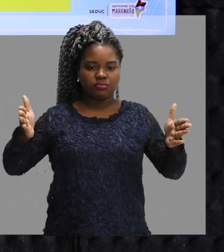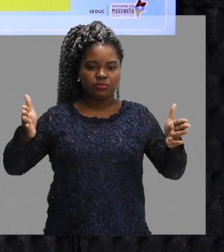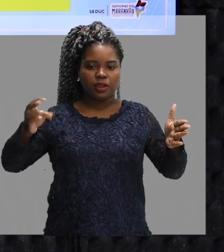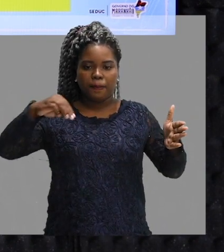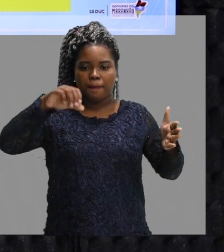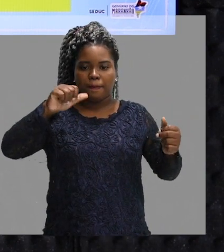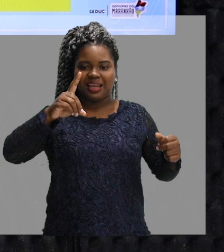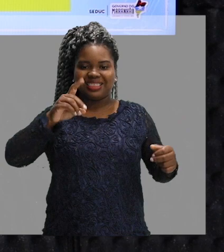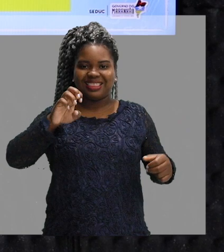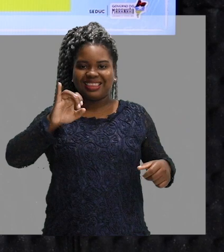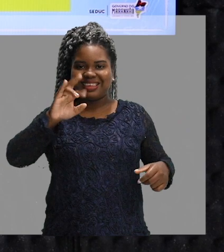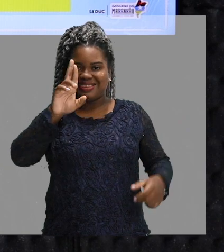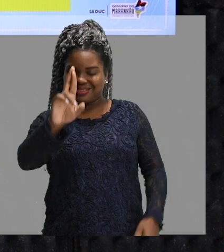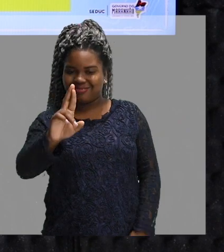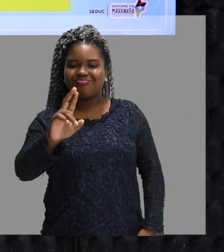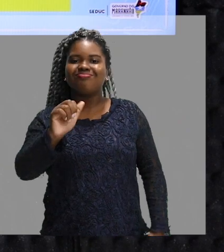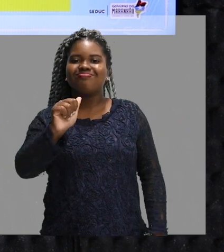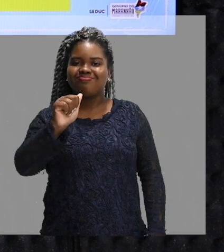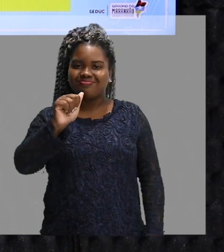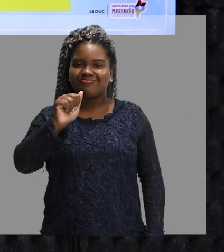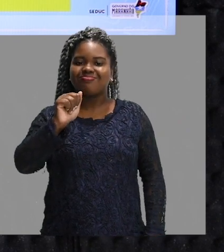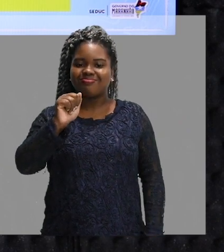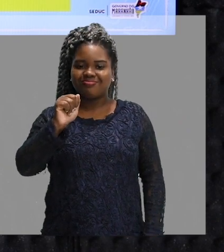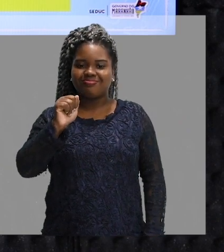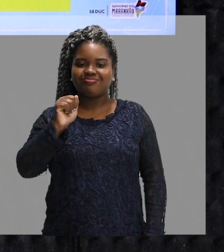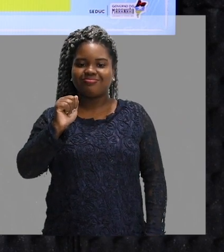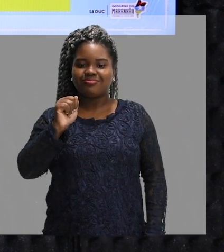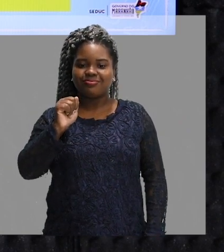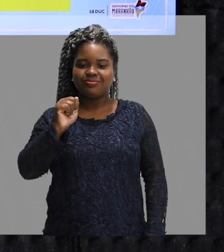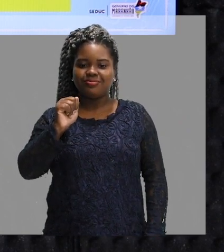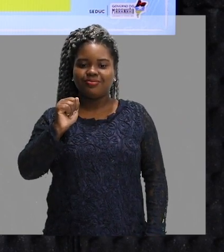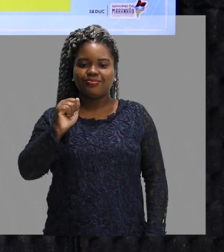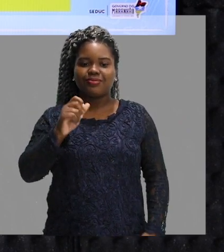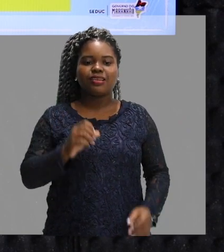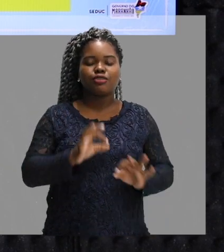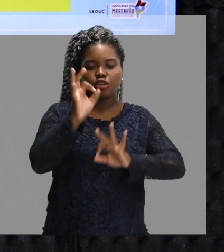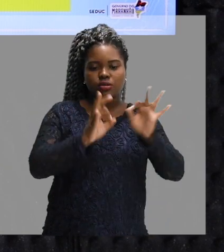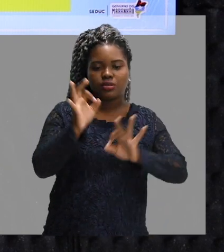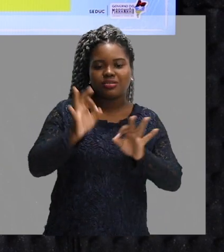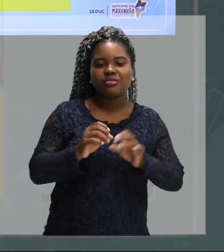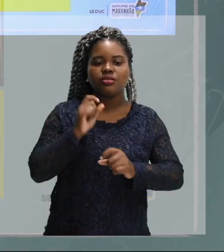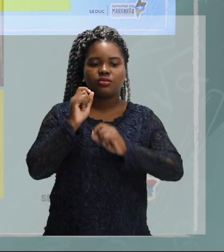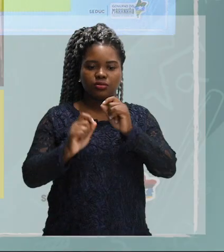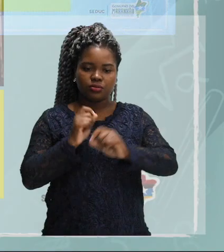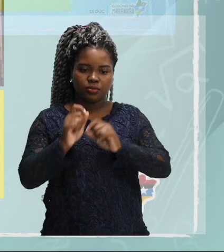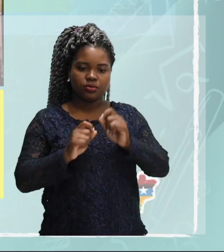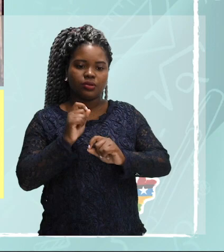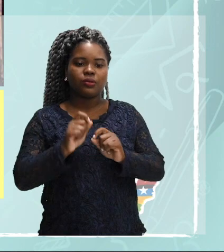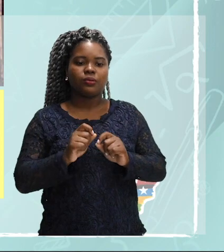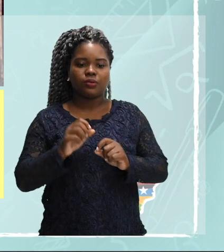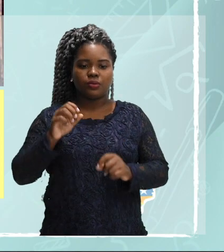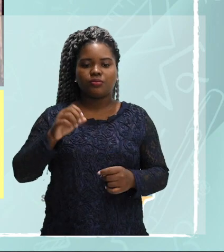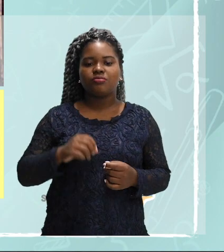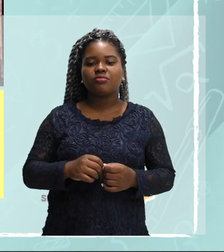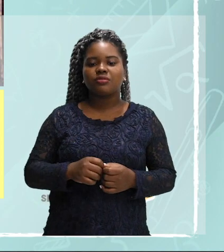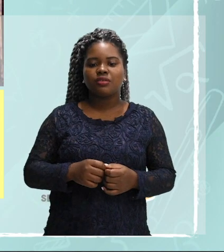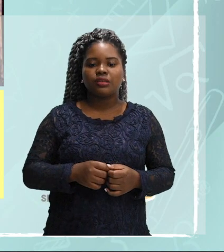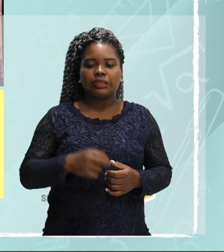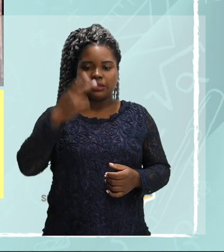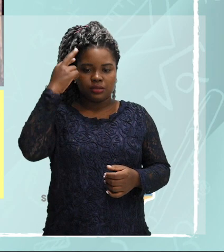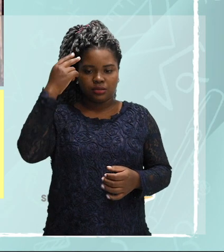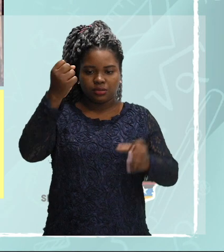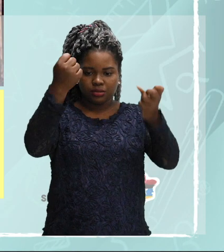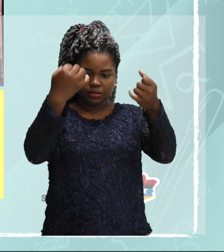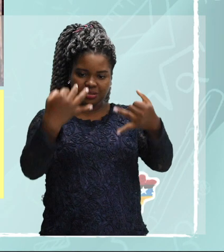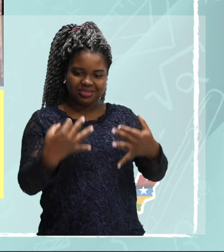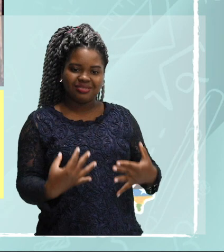de madeira, parece uma plaquinha, mas ele é feito com mosaicos que vão contando a história, né, do que podia e que não